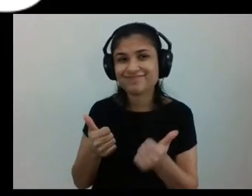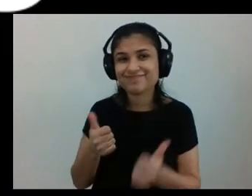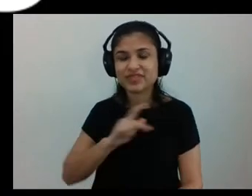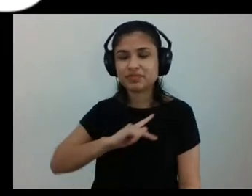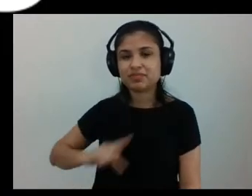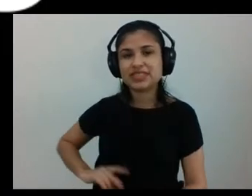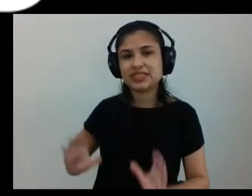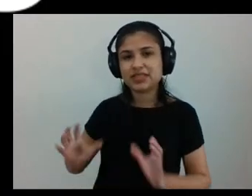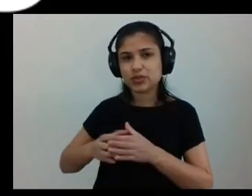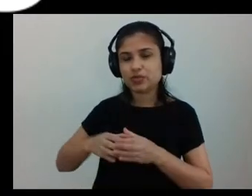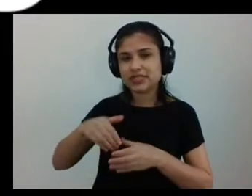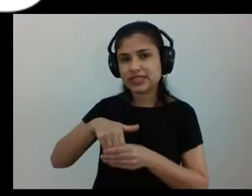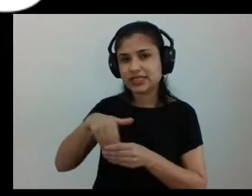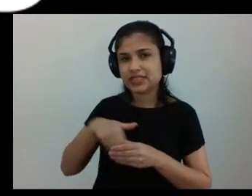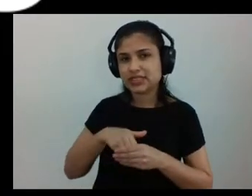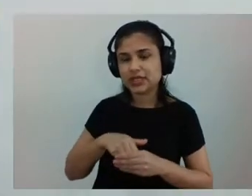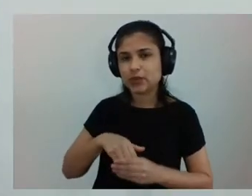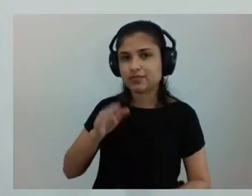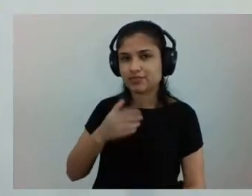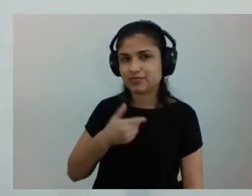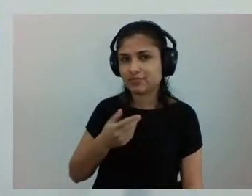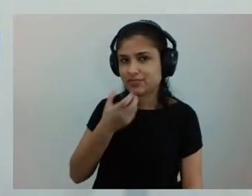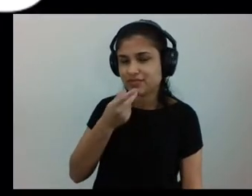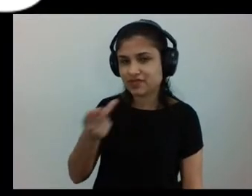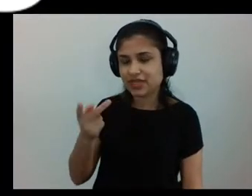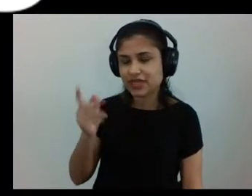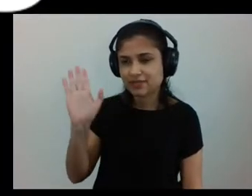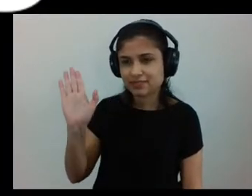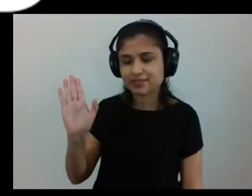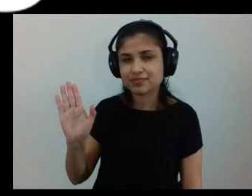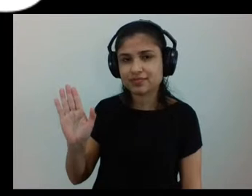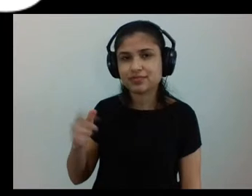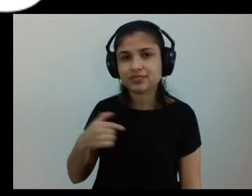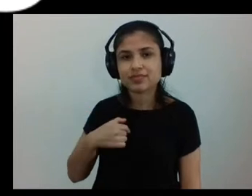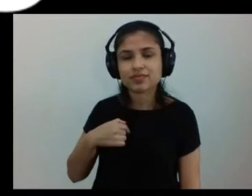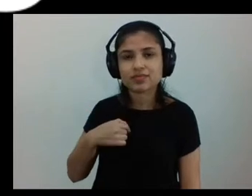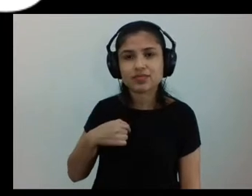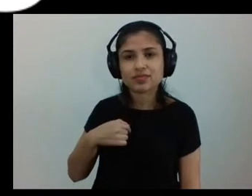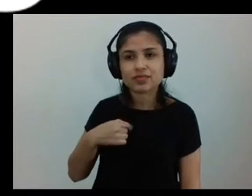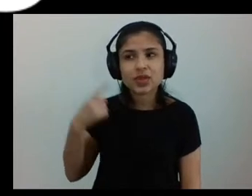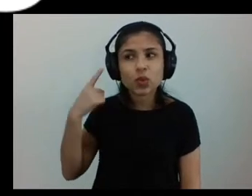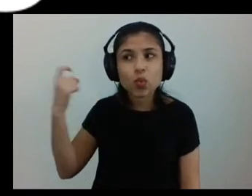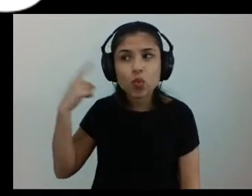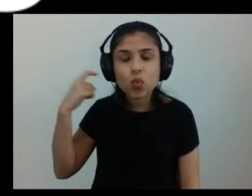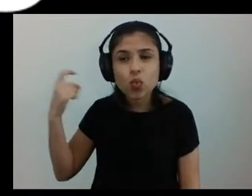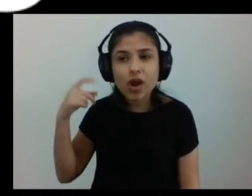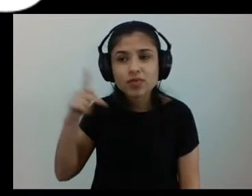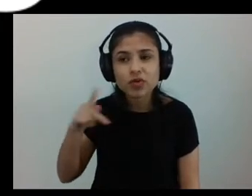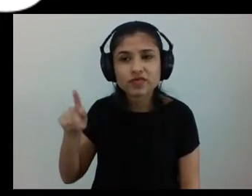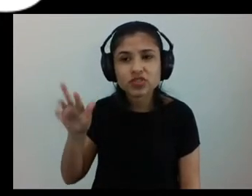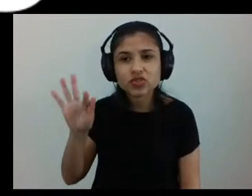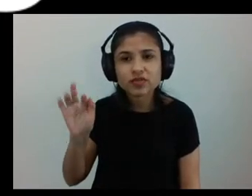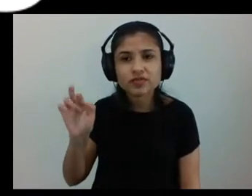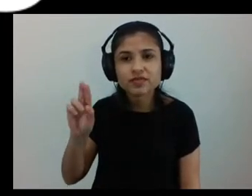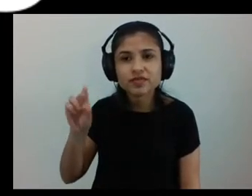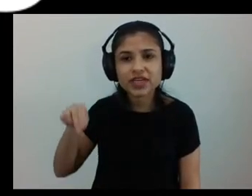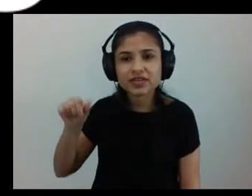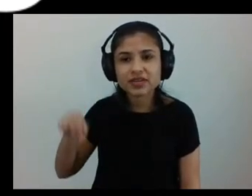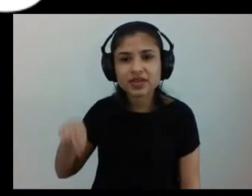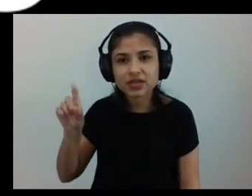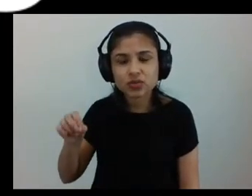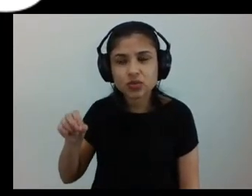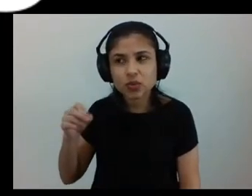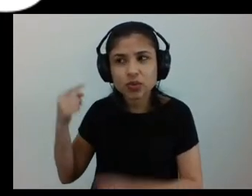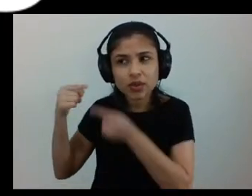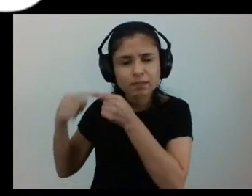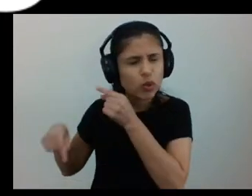por favor. Sim. Houve uma queda de áudio aqui do professor Fernando, pelo menos para mim,